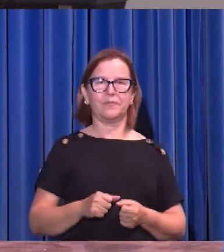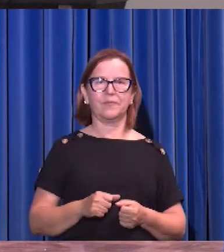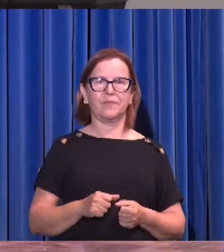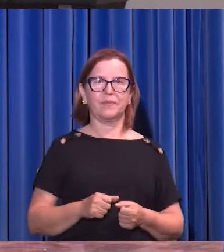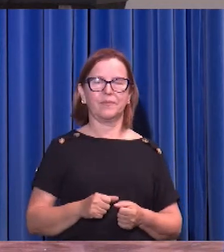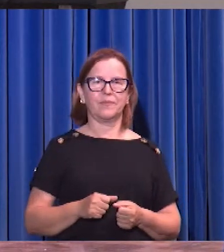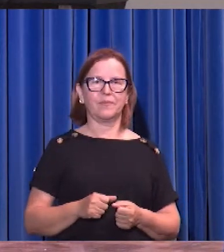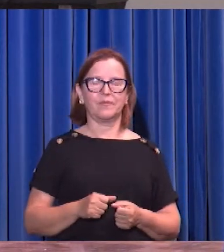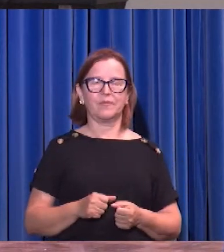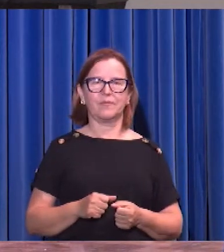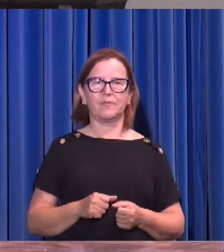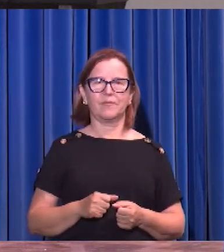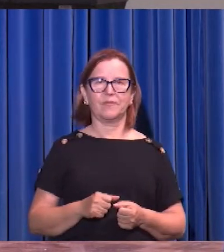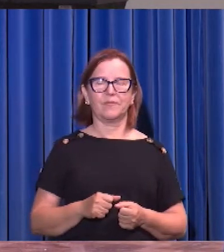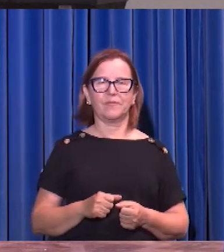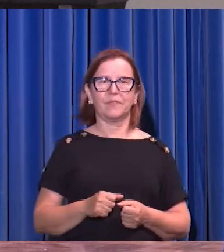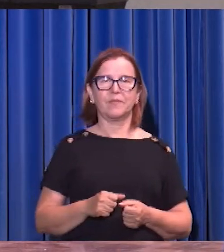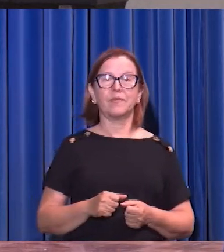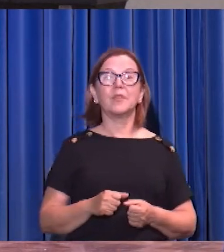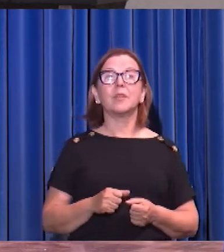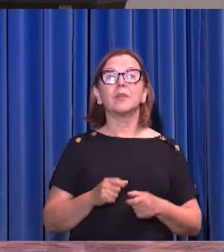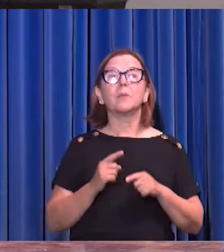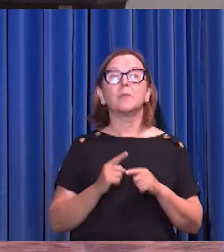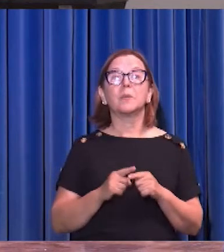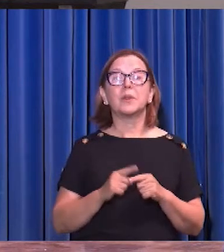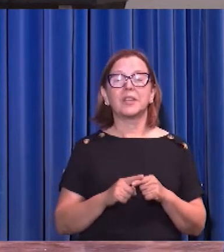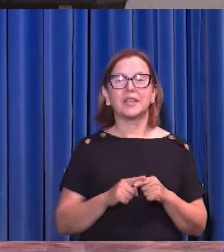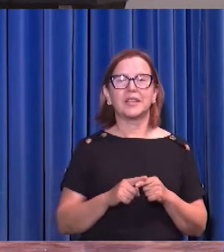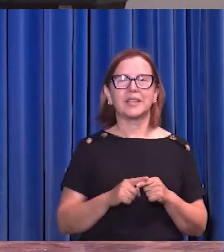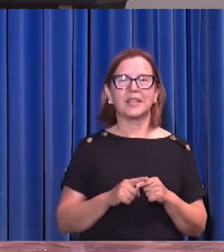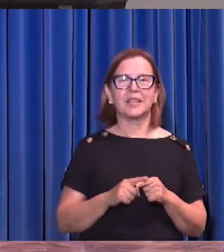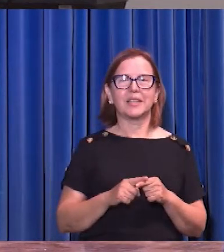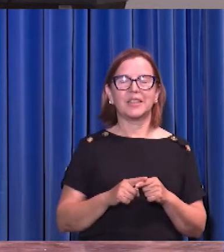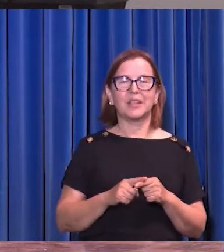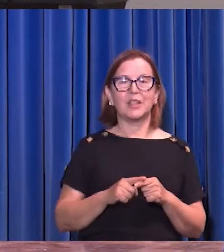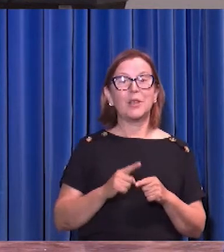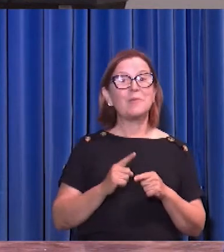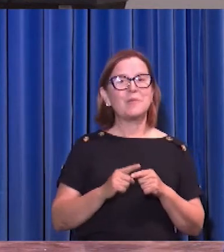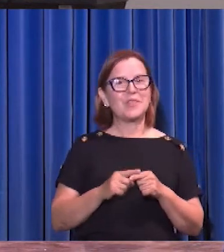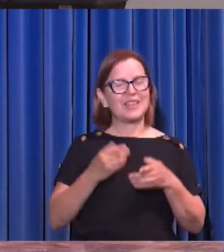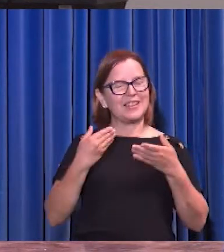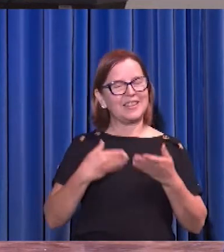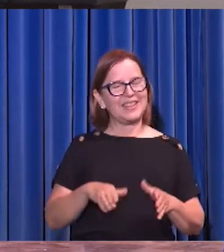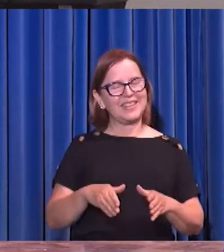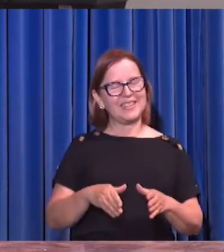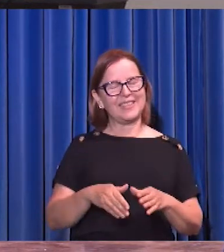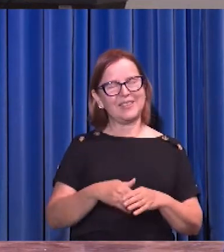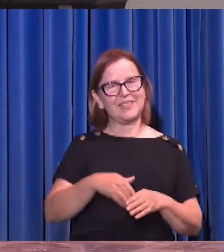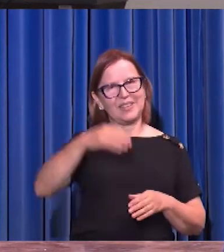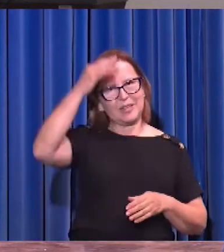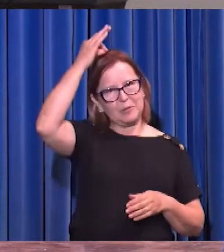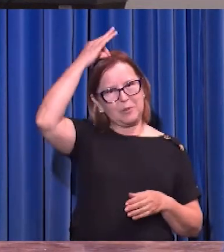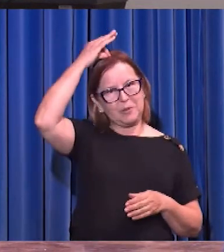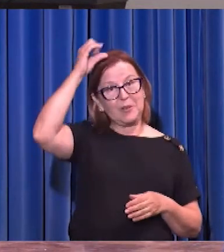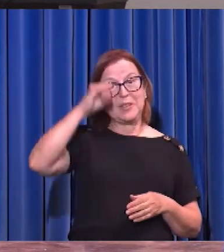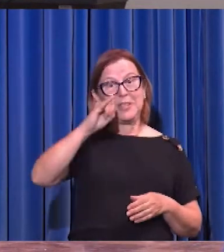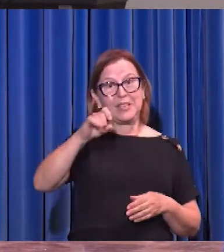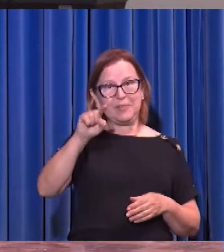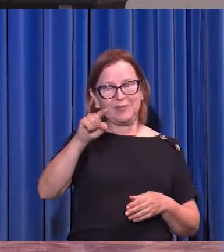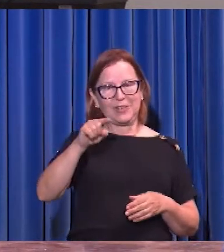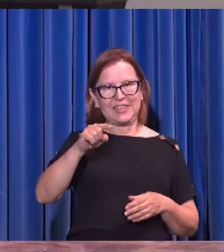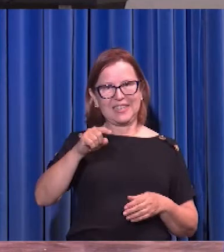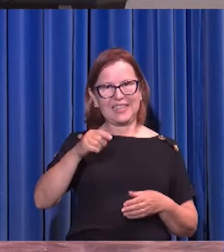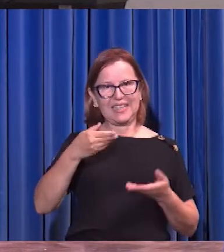resultado direto do quê? Do novo nascimento. Se você é uma pessoa nascida de